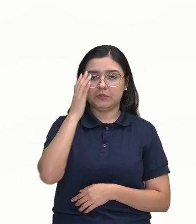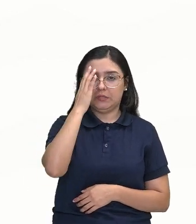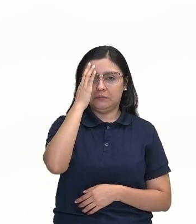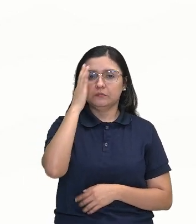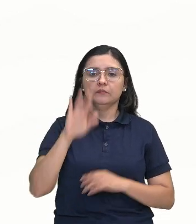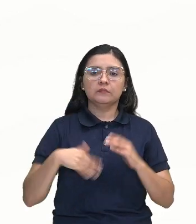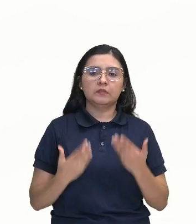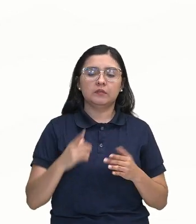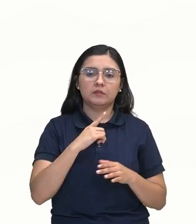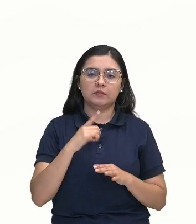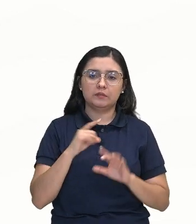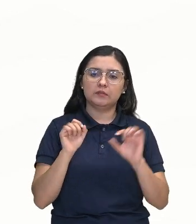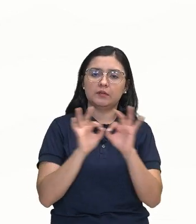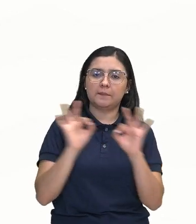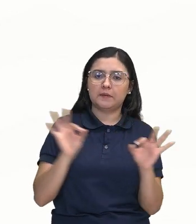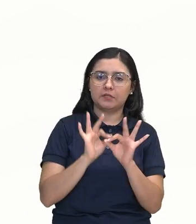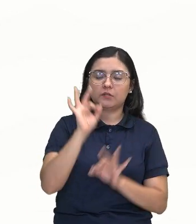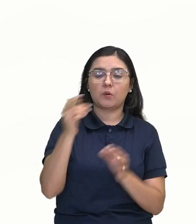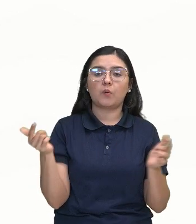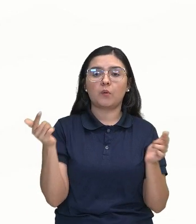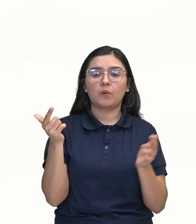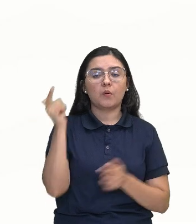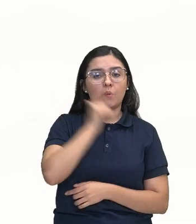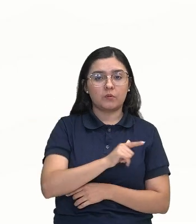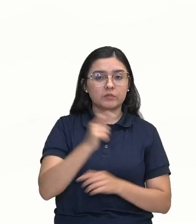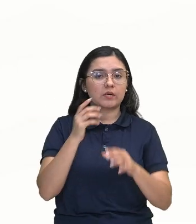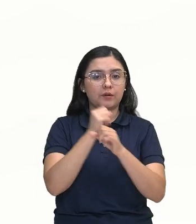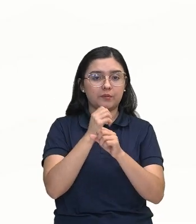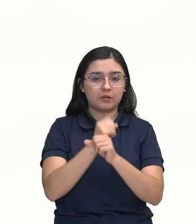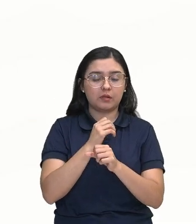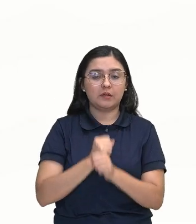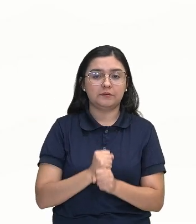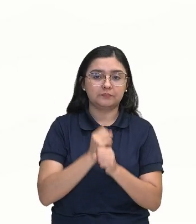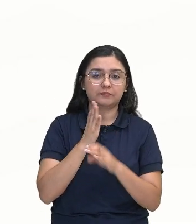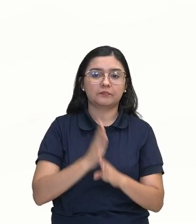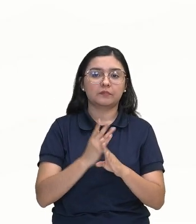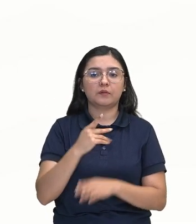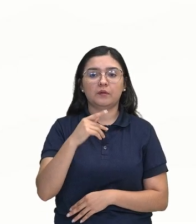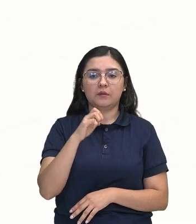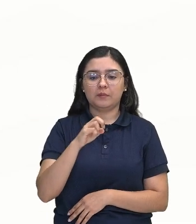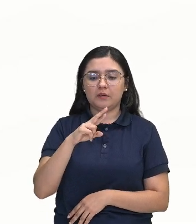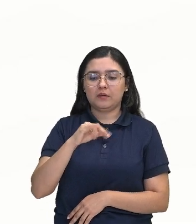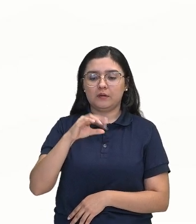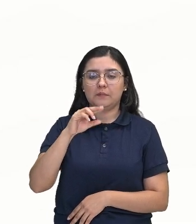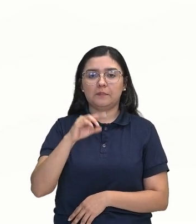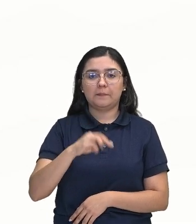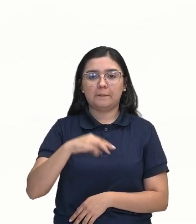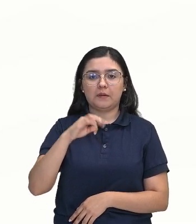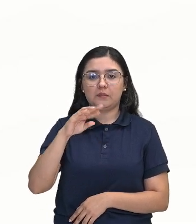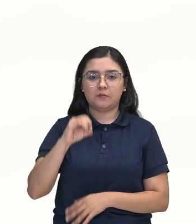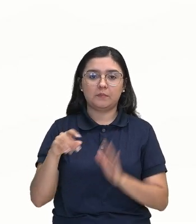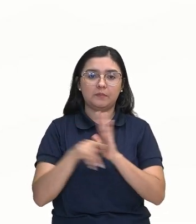com essas medidas em mãos, a gente conseguiria calcular, tá? Determinar o perímetro da figura.